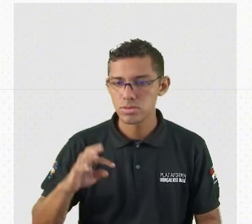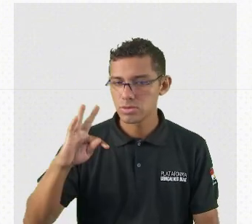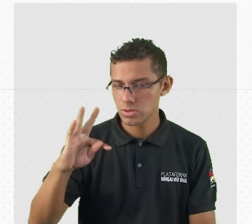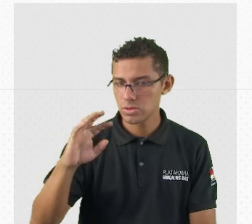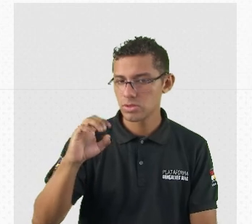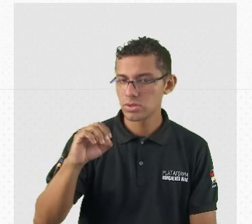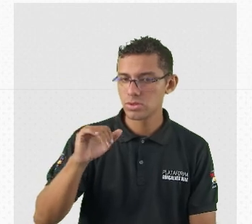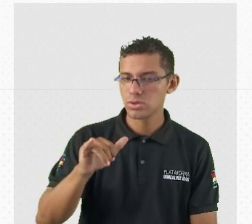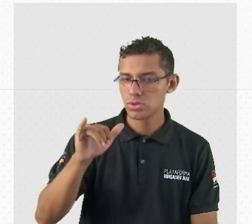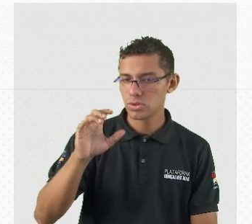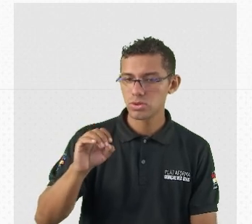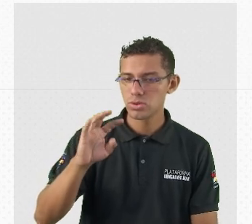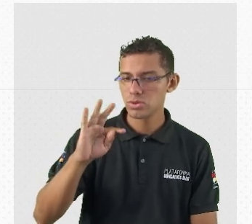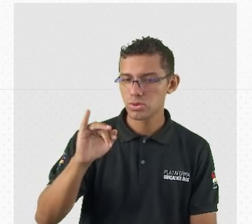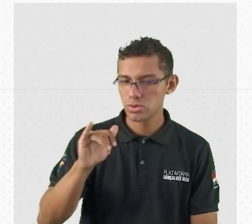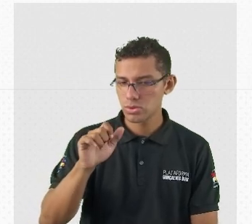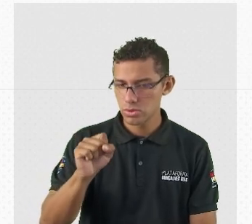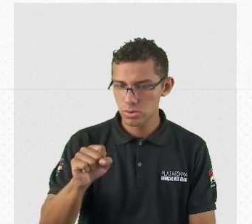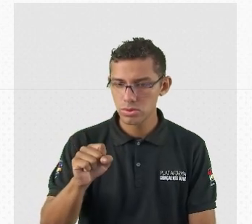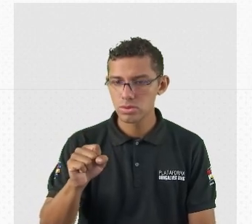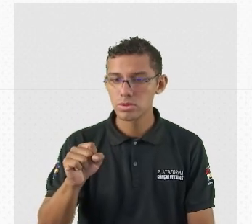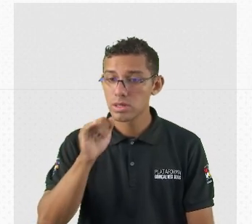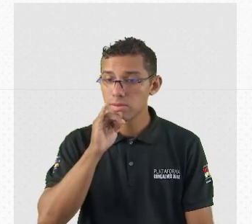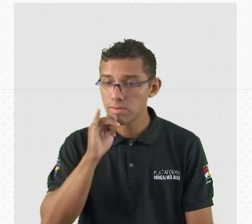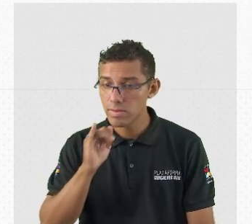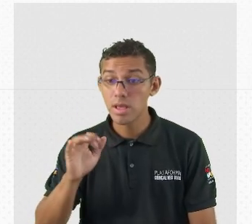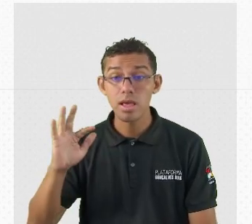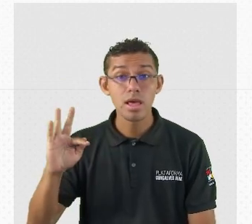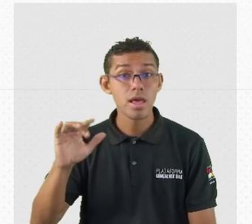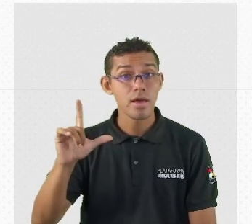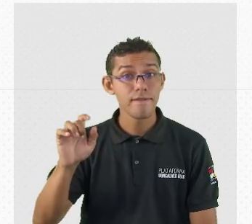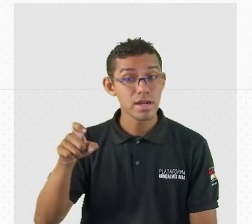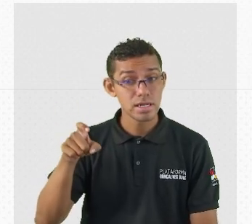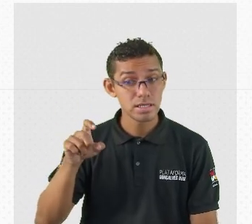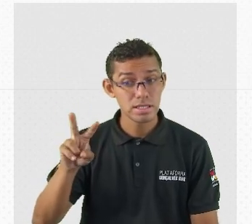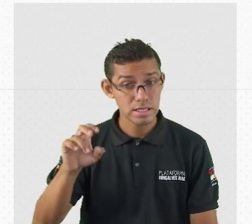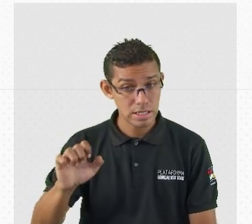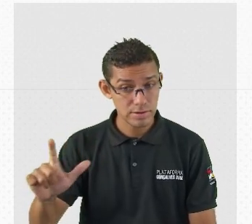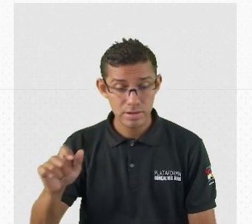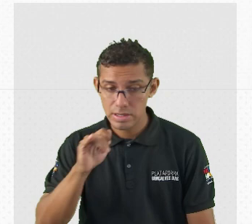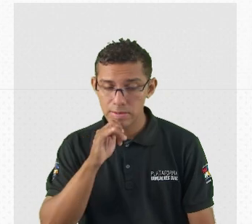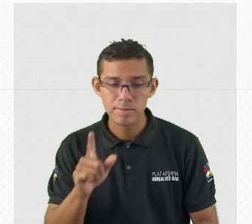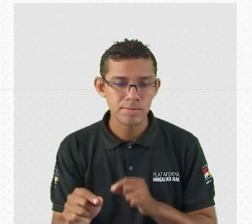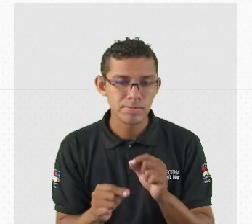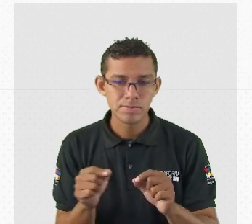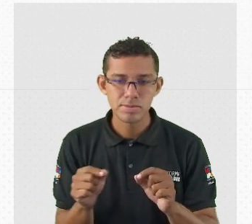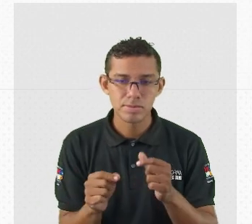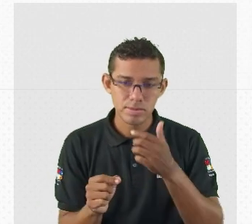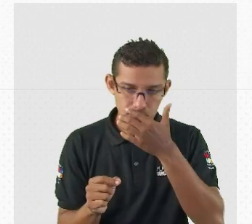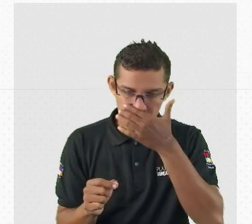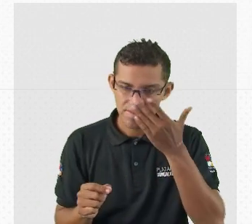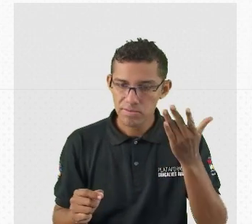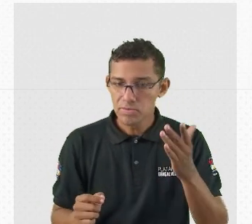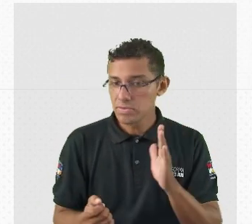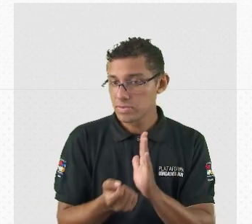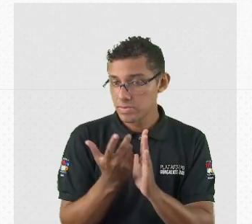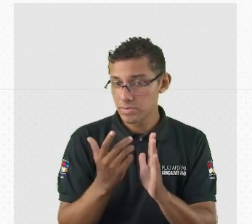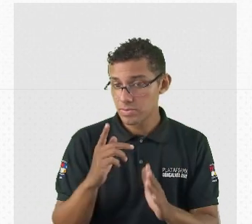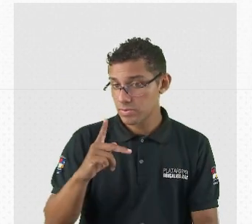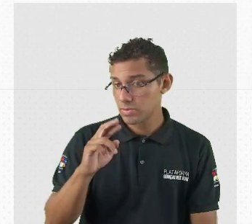toyotista, melhor dizendo, gente, é uma produção enxuta e flexível, tá? É o que nós chamamos de